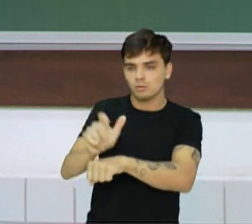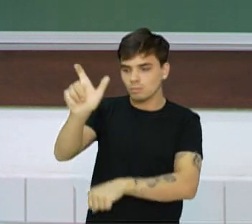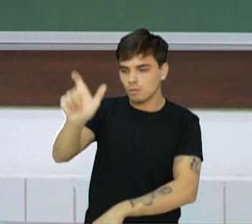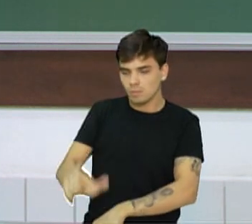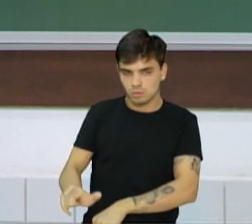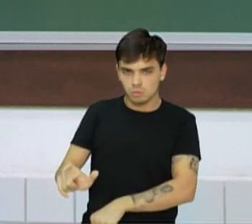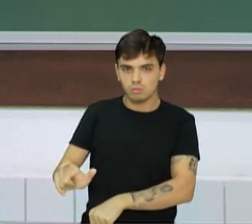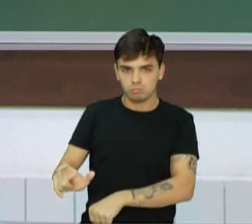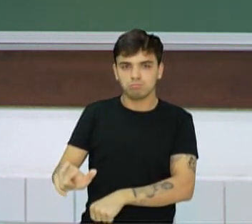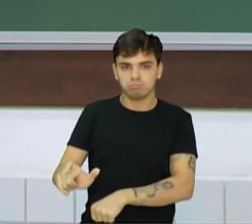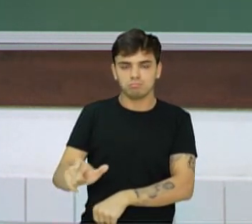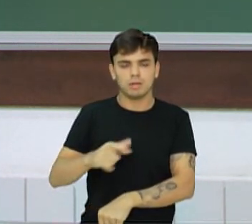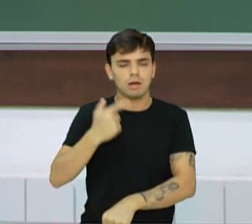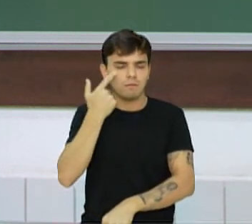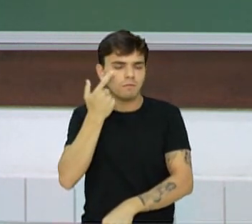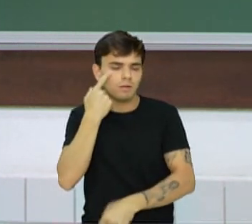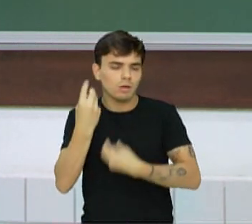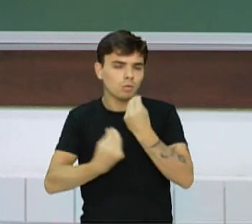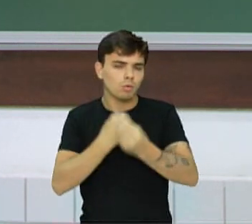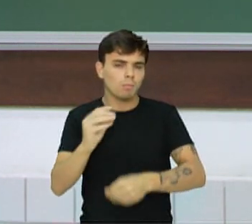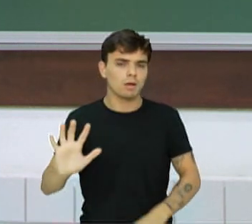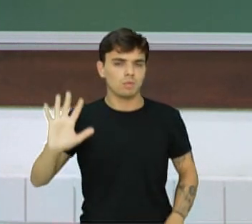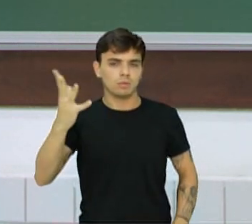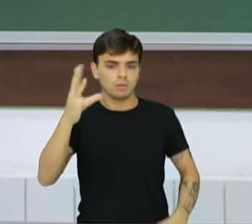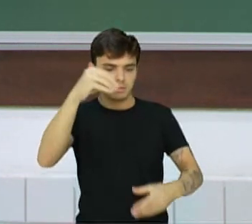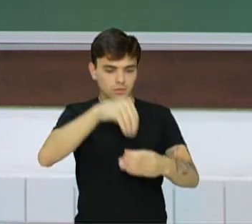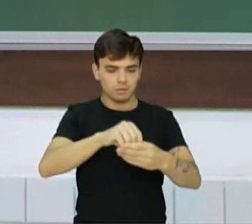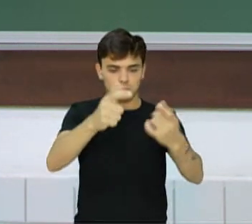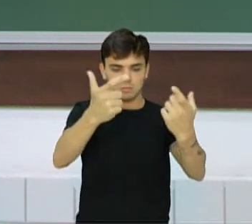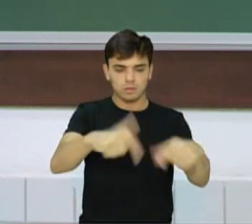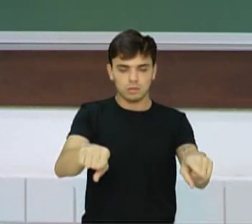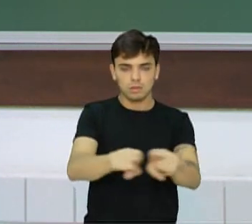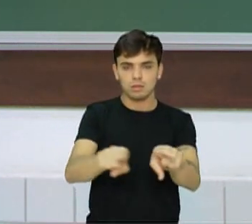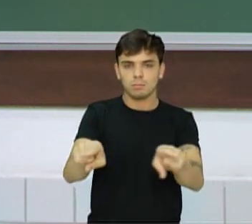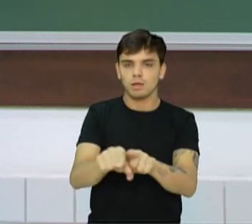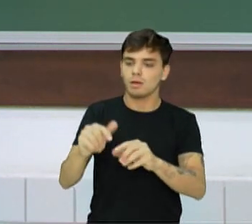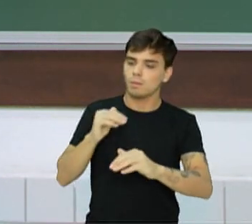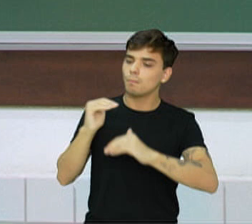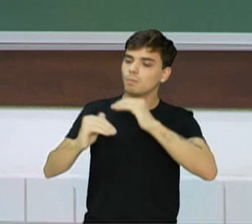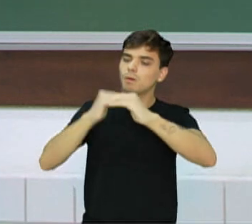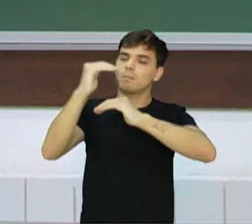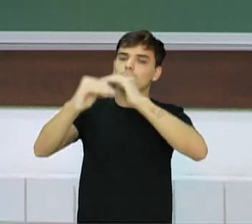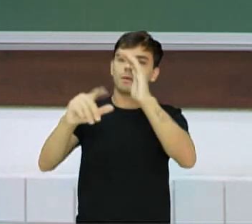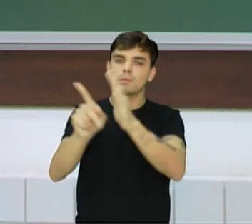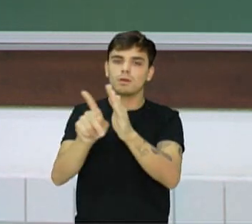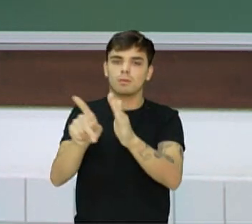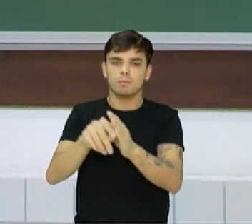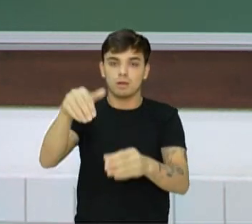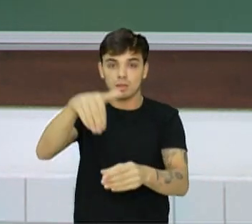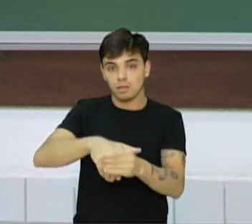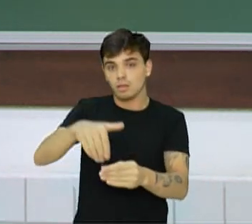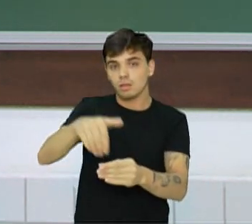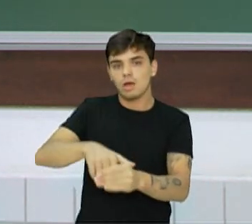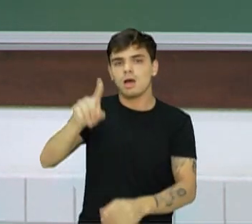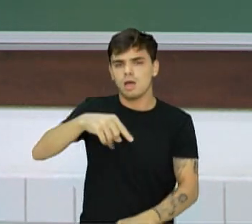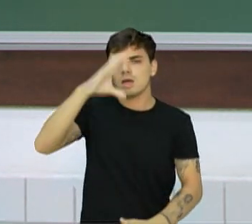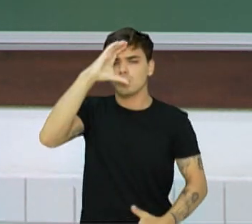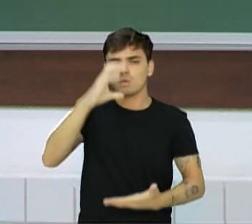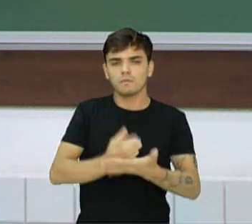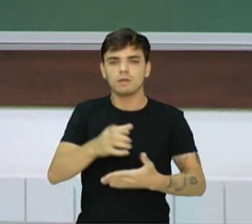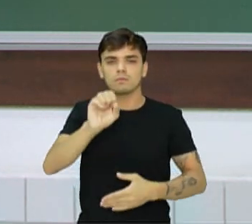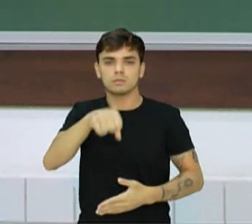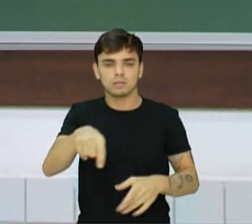TRE para pensar o que ocorre naquele espaço e como que o processo eleitoral é extremamente